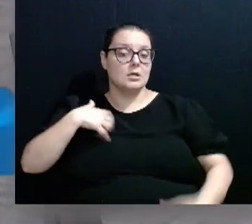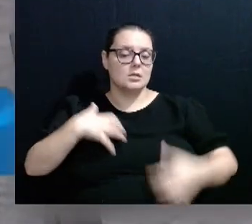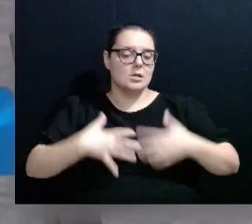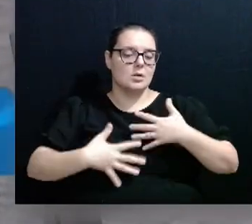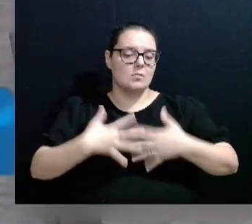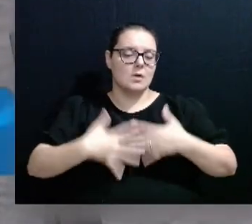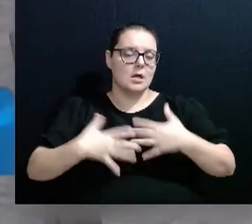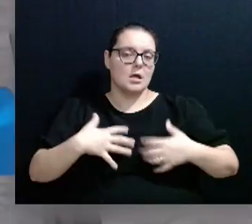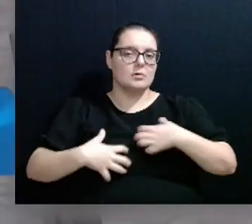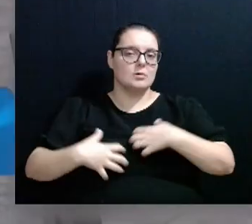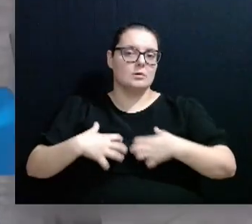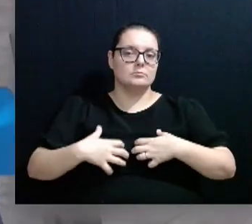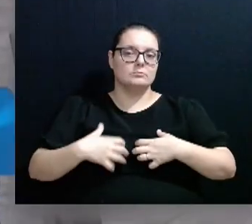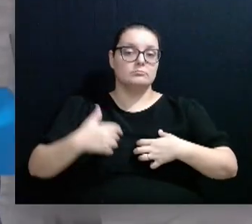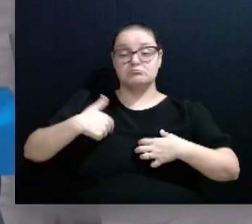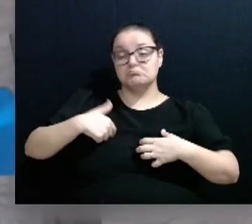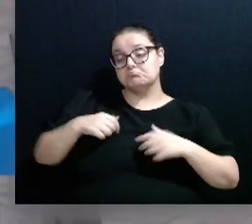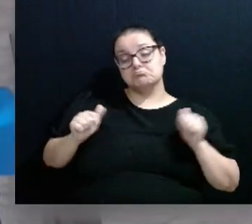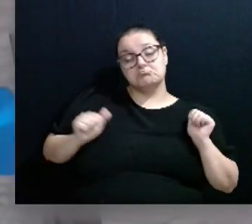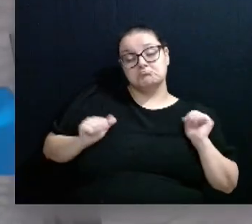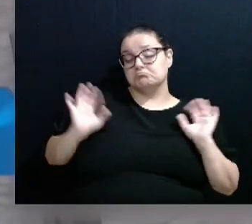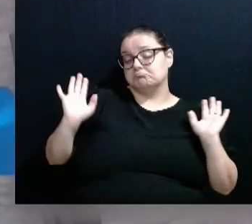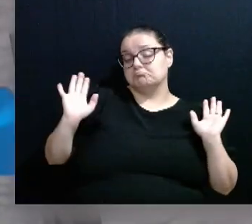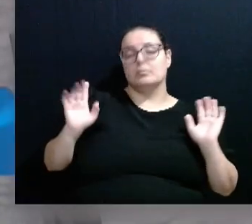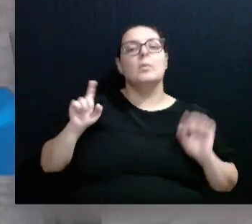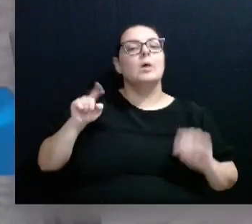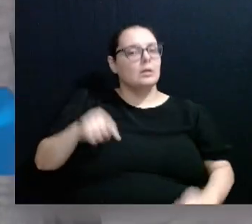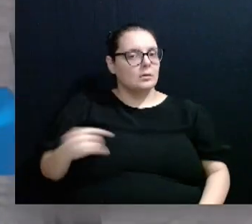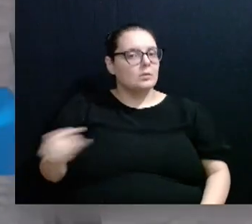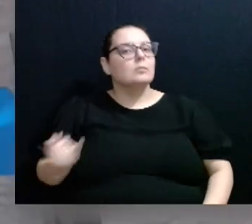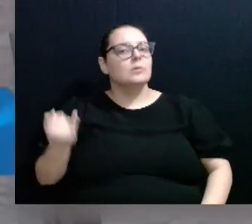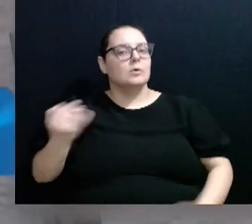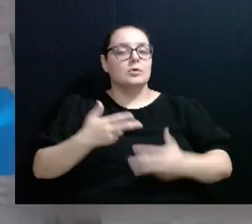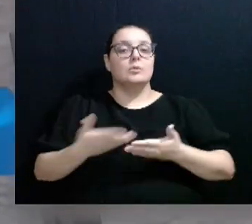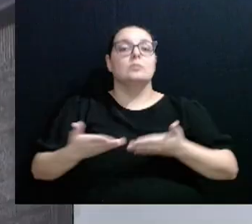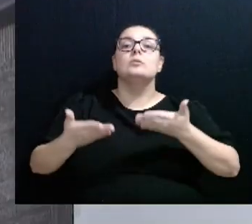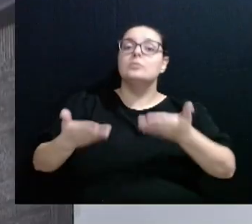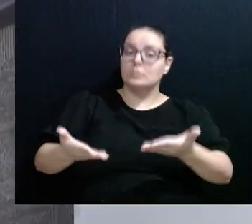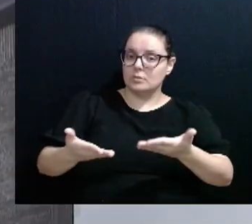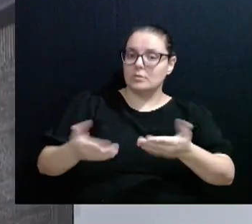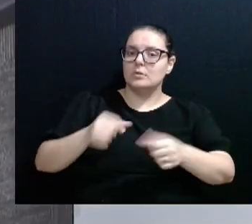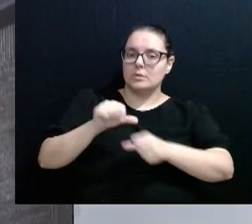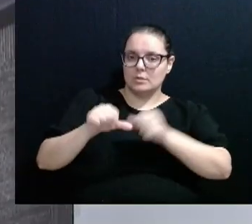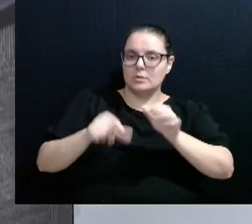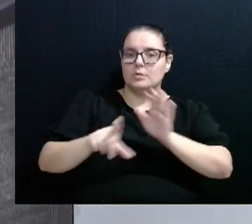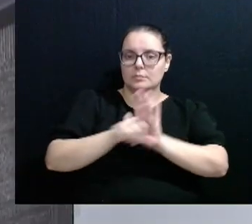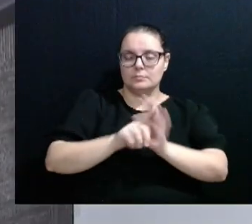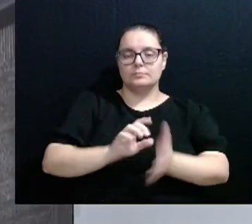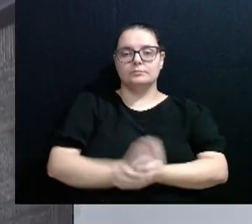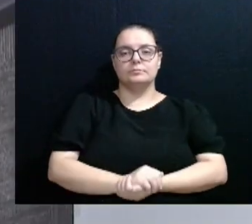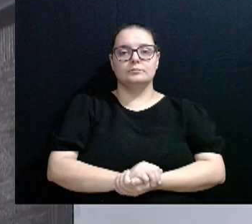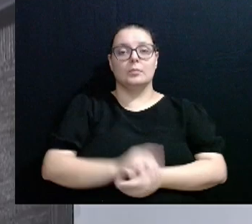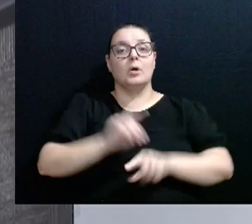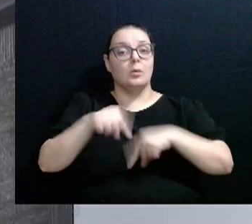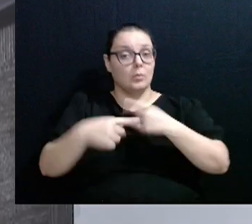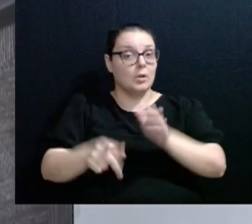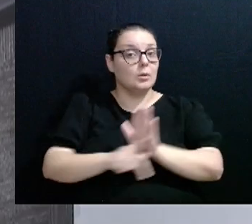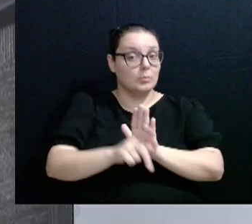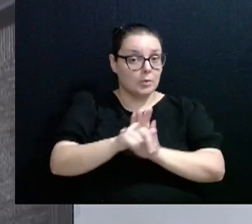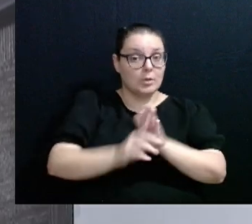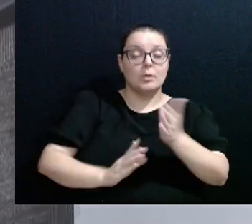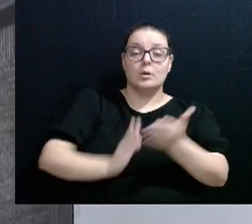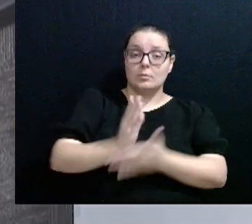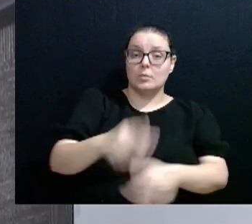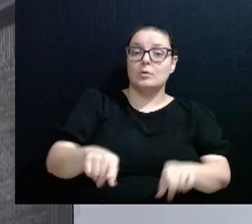não acontece nada. Então esse é um ponto interessante que nós trouxemos nessa alteração dessa lei. Um outro projeto também aprovado em